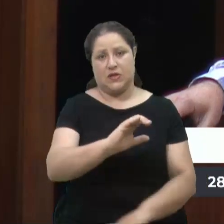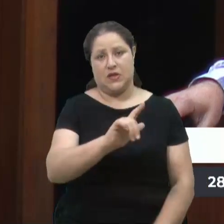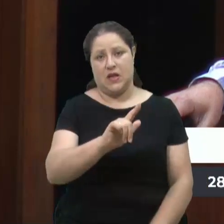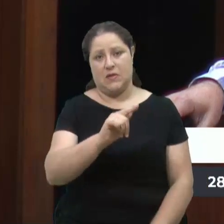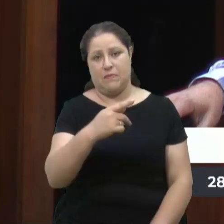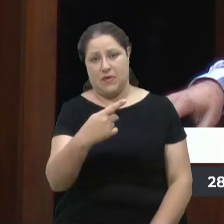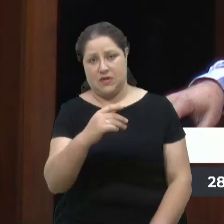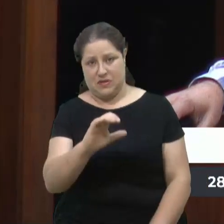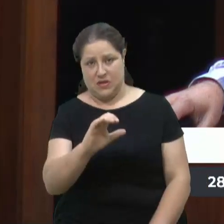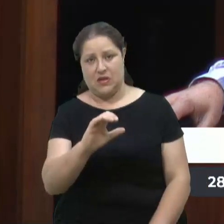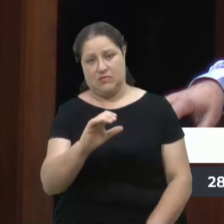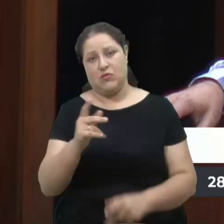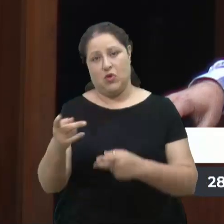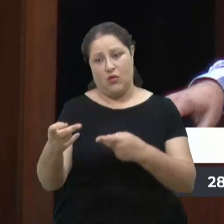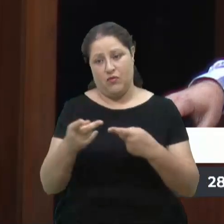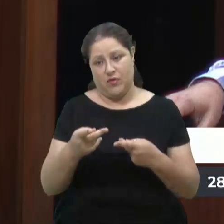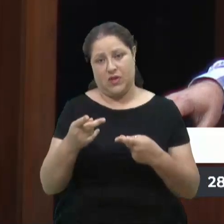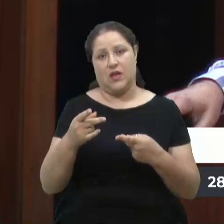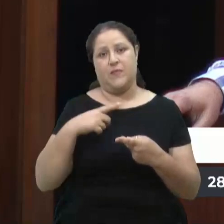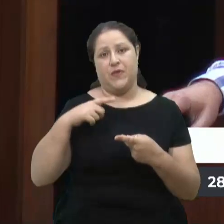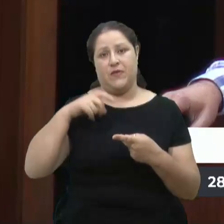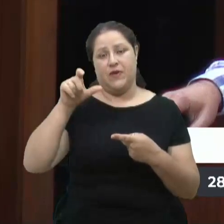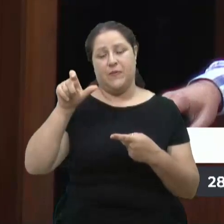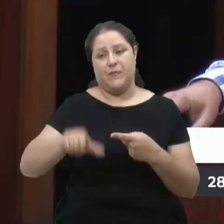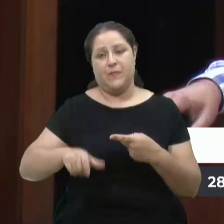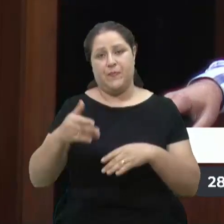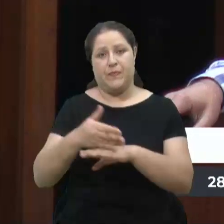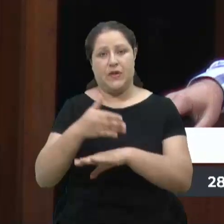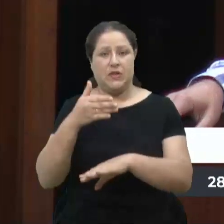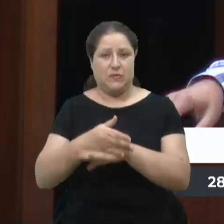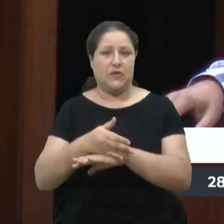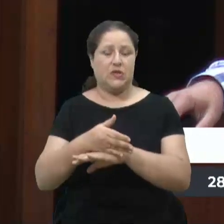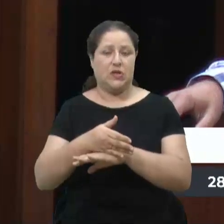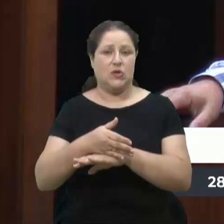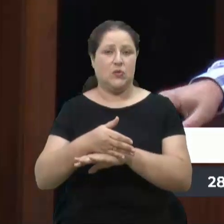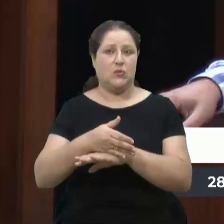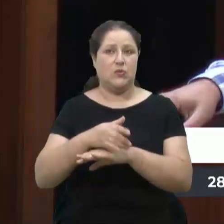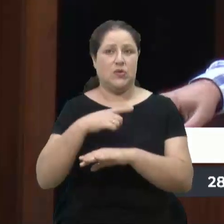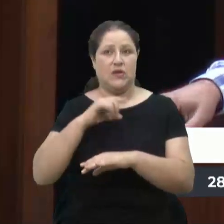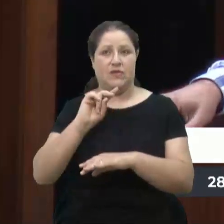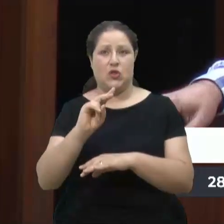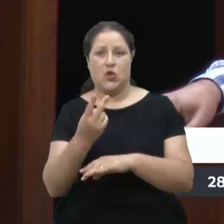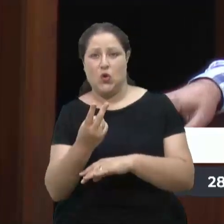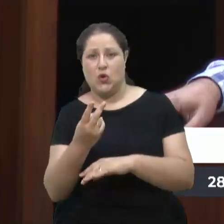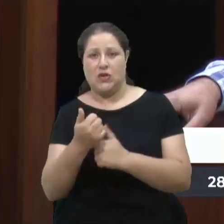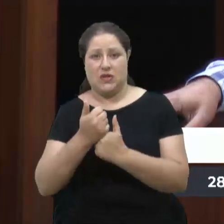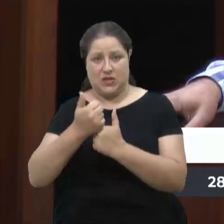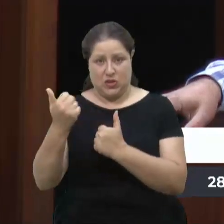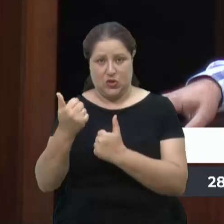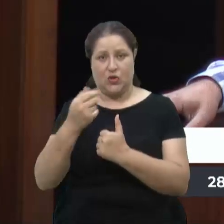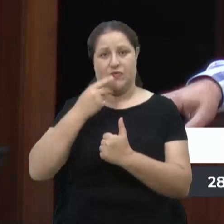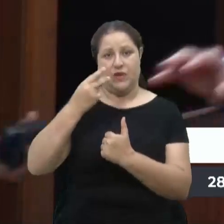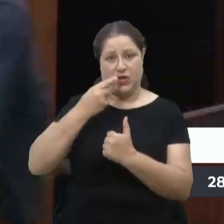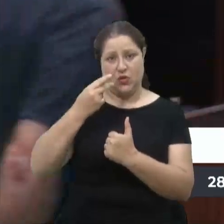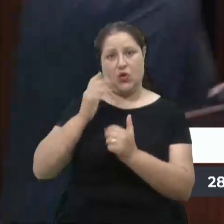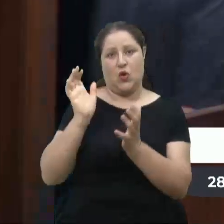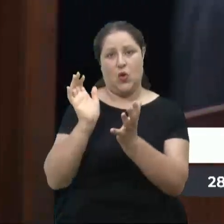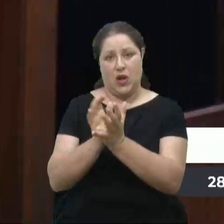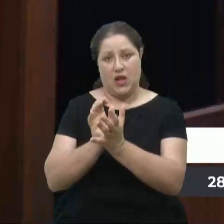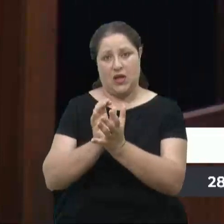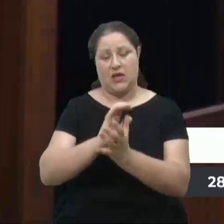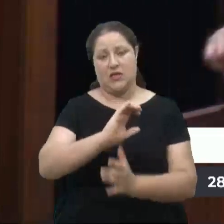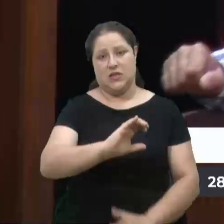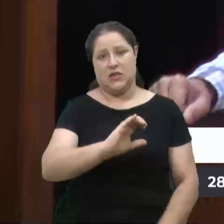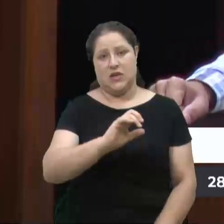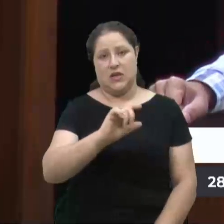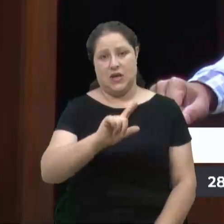convidados e tive a participação foi de 2 assessores de vereadores que são colegas da